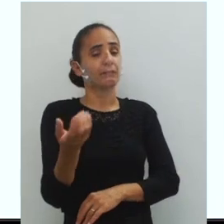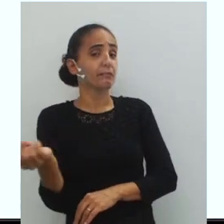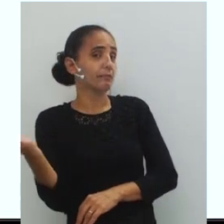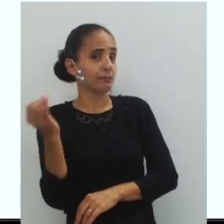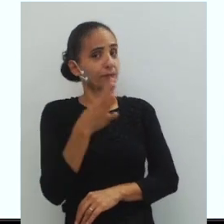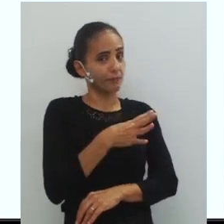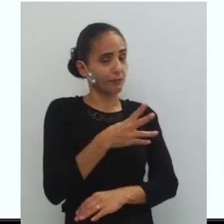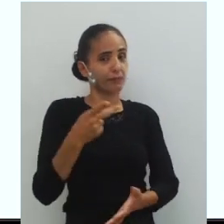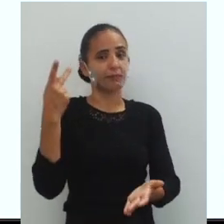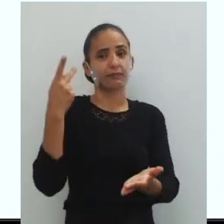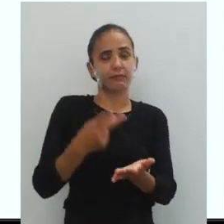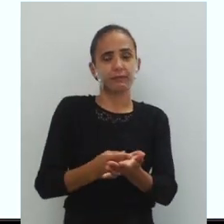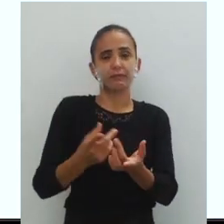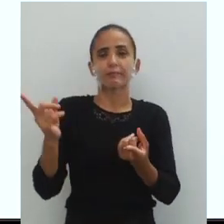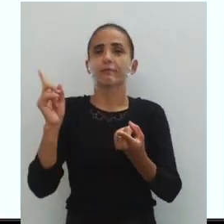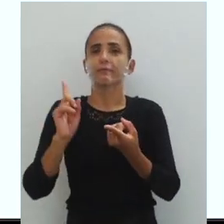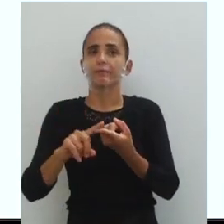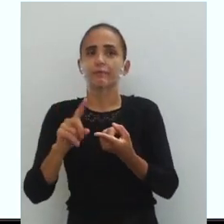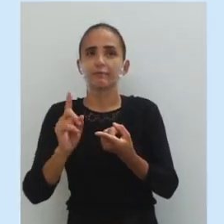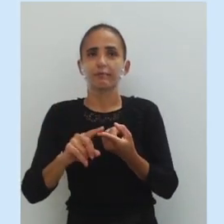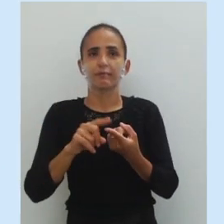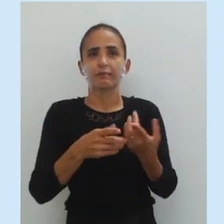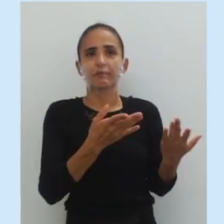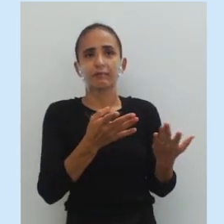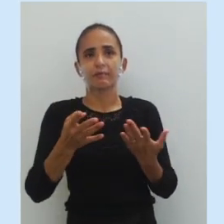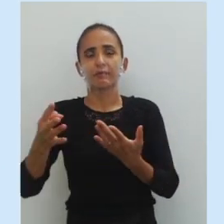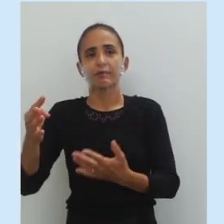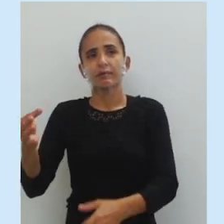Outra inovação é o que a gente chama de